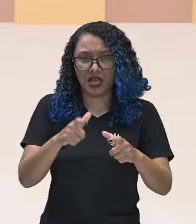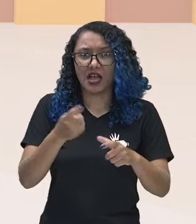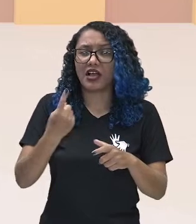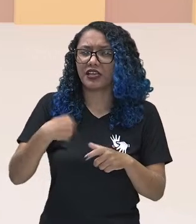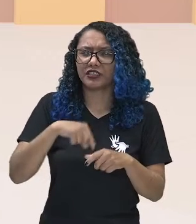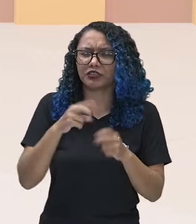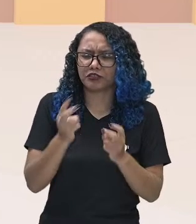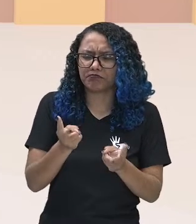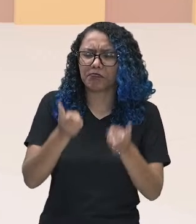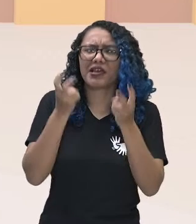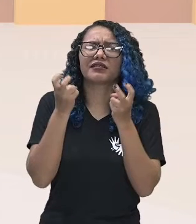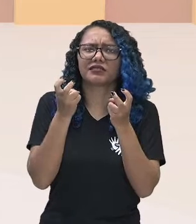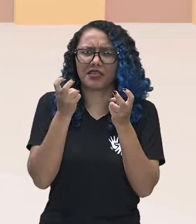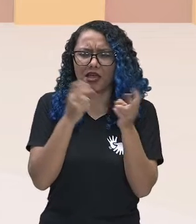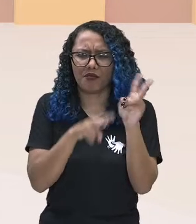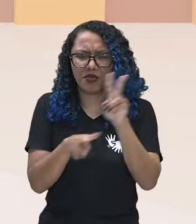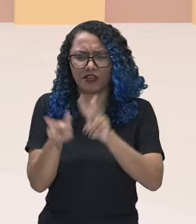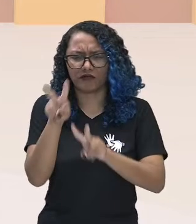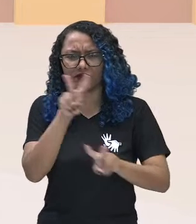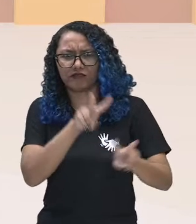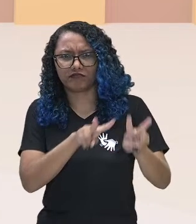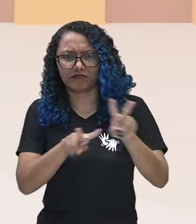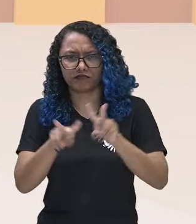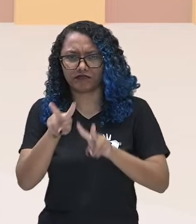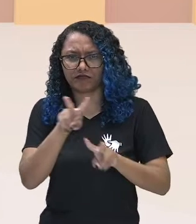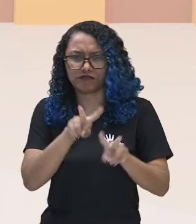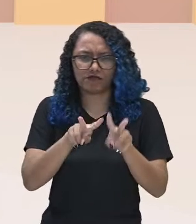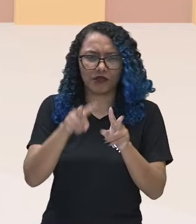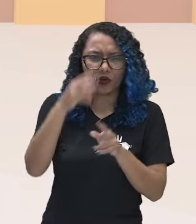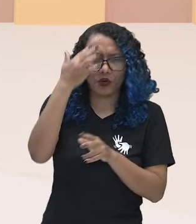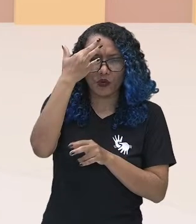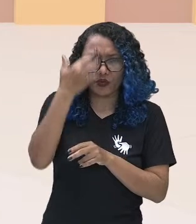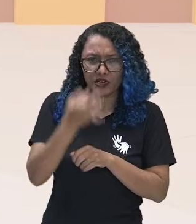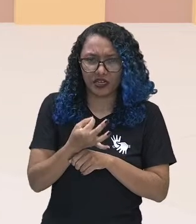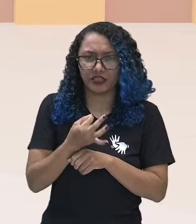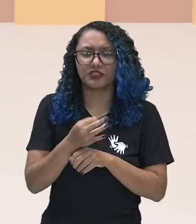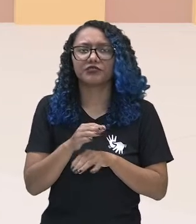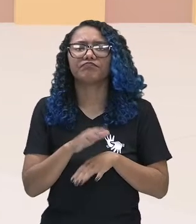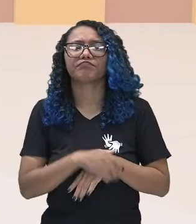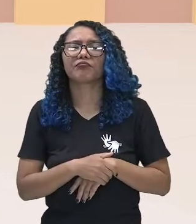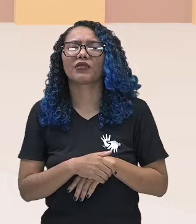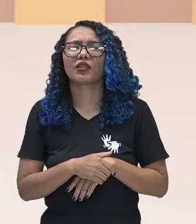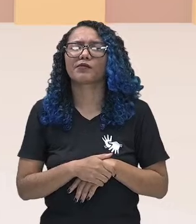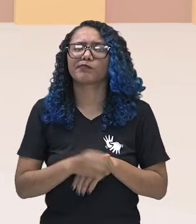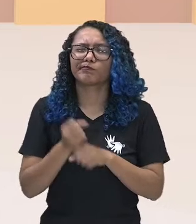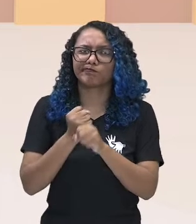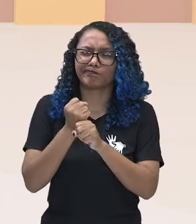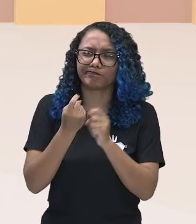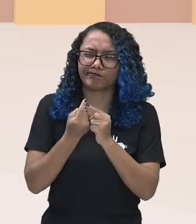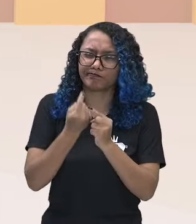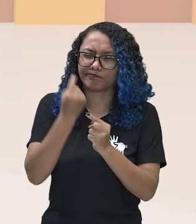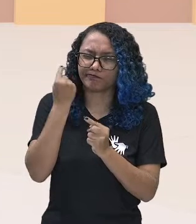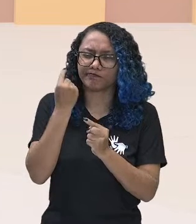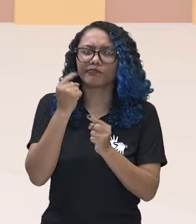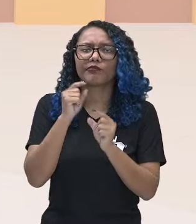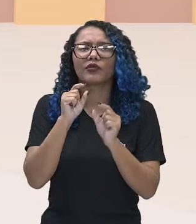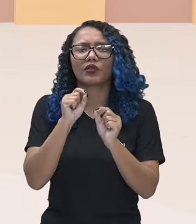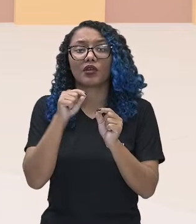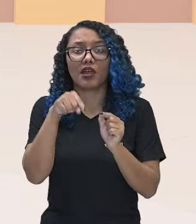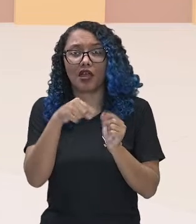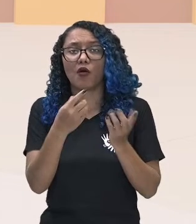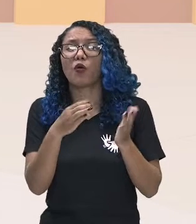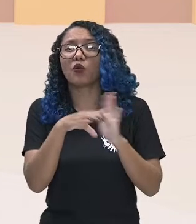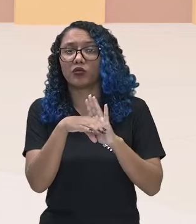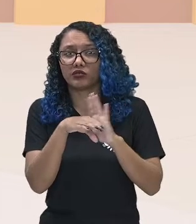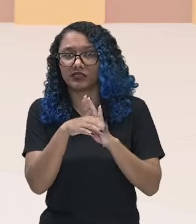conseguem perceber e interpretar. Por muito tempo, esse conceito, ele foi ali